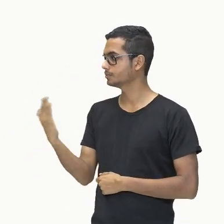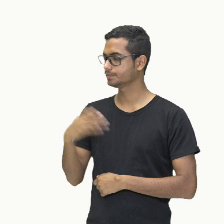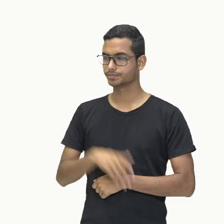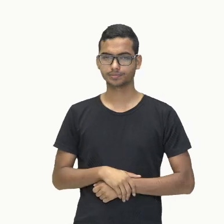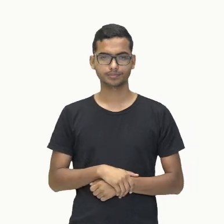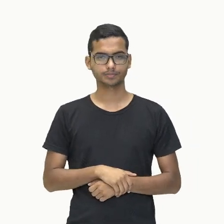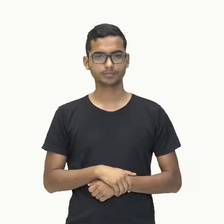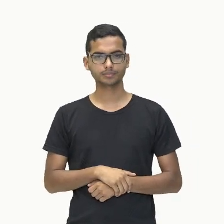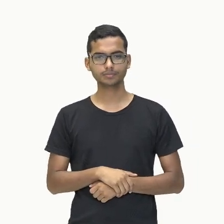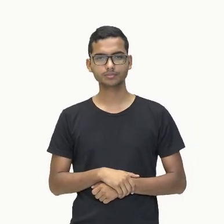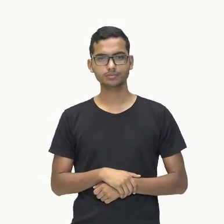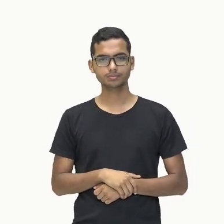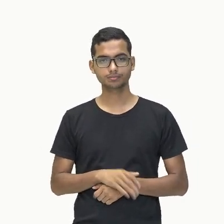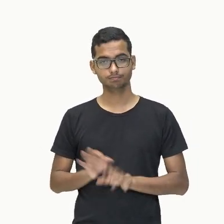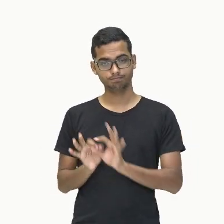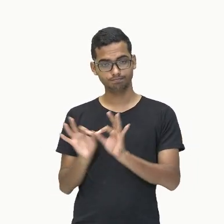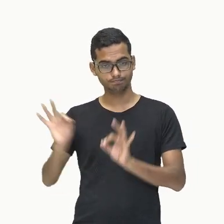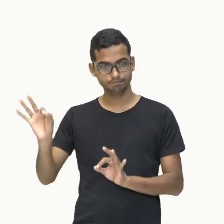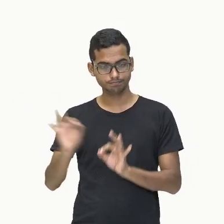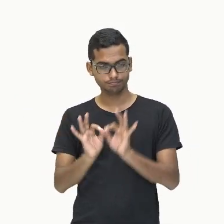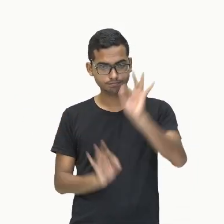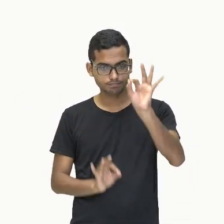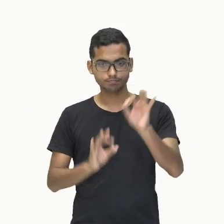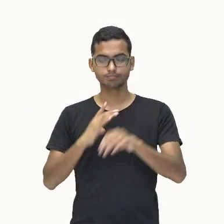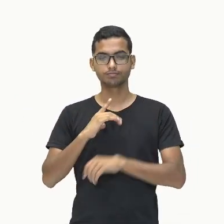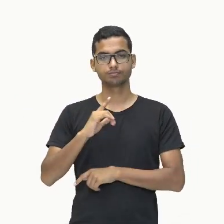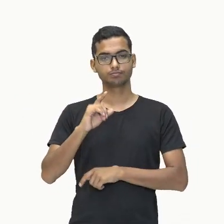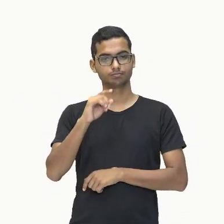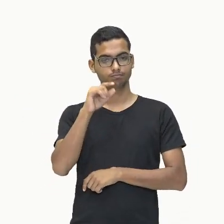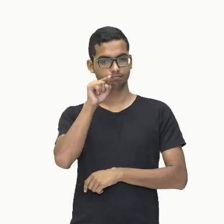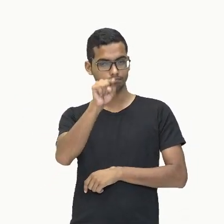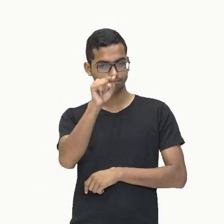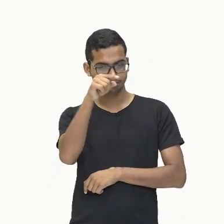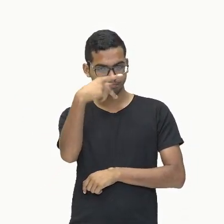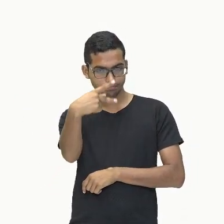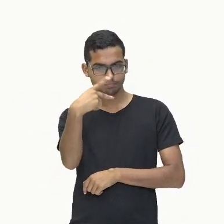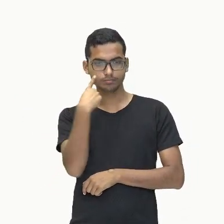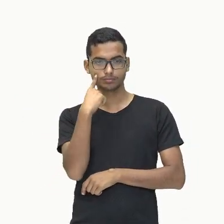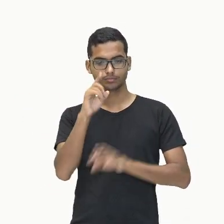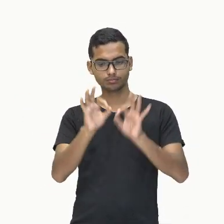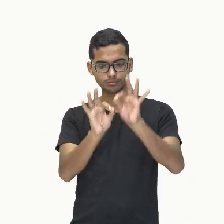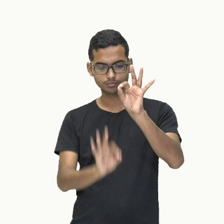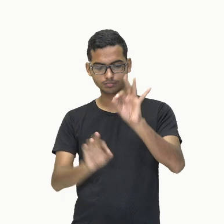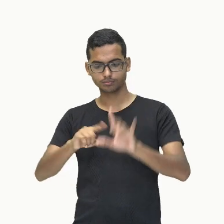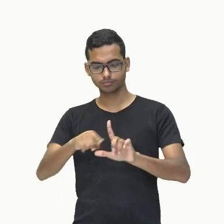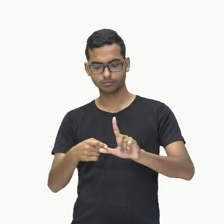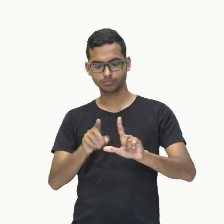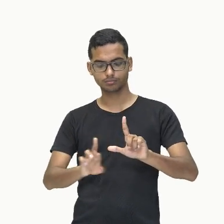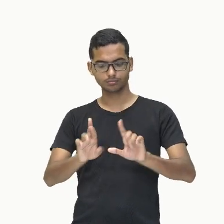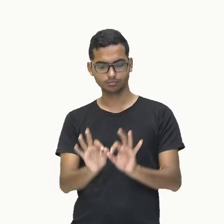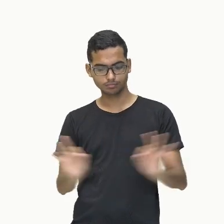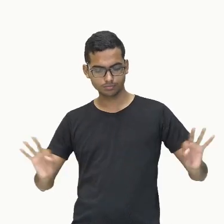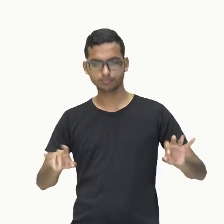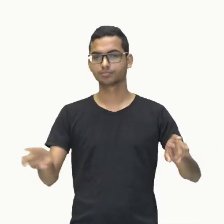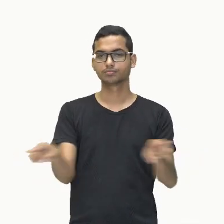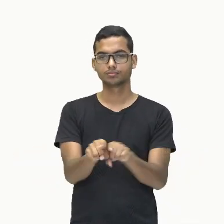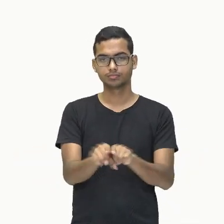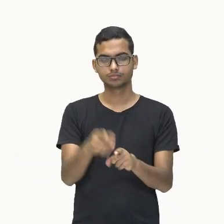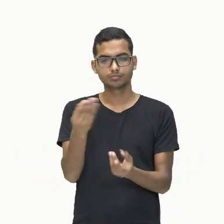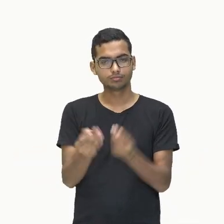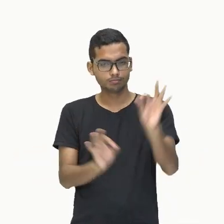Distância do ponto P à reta R vai ser igual ao